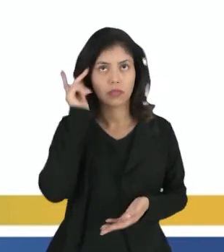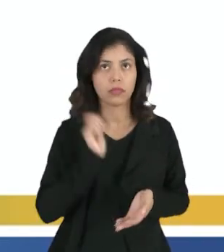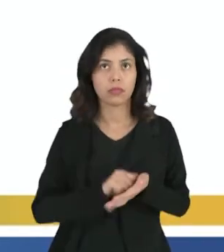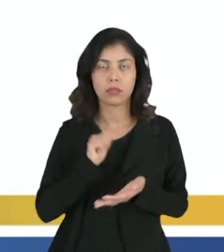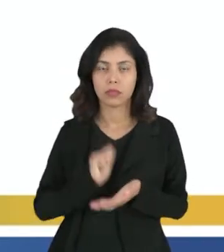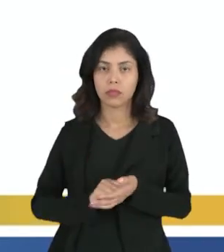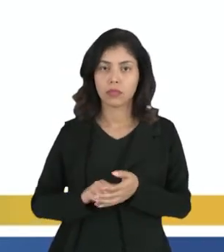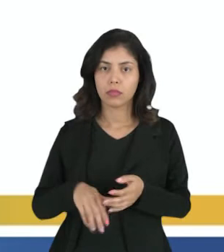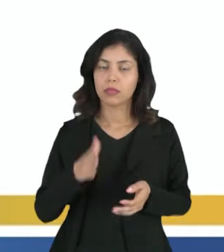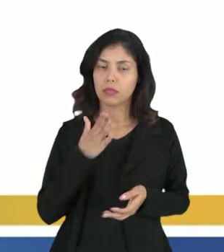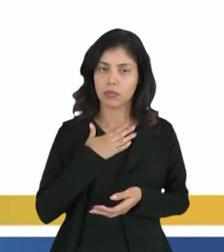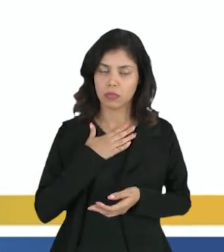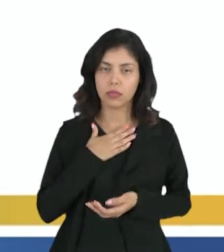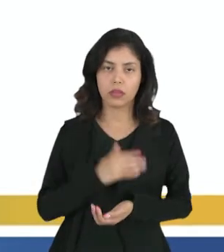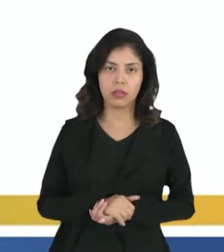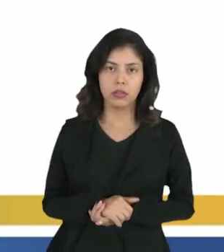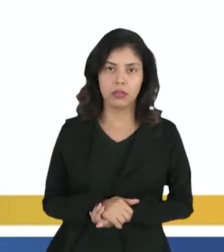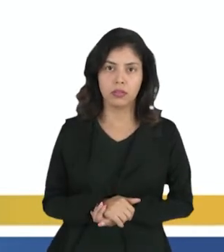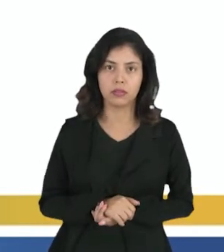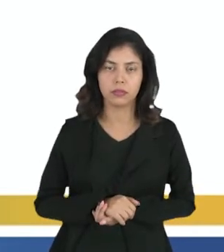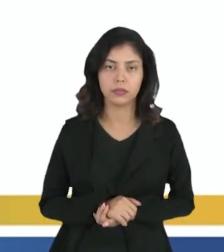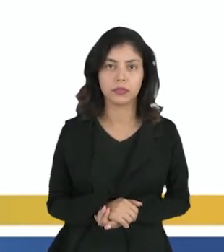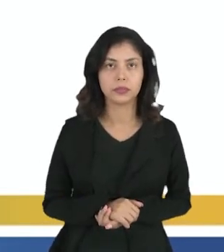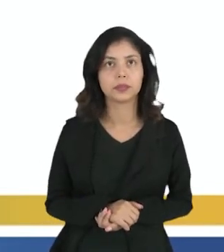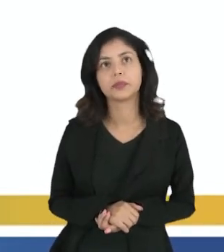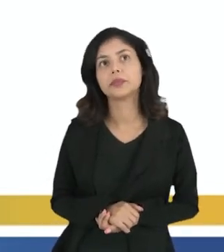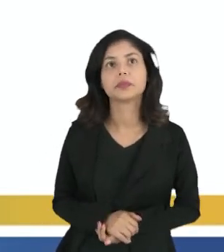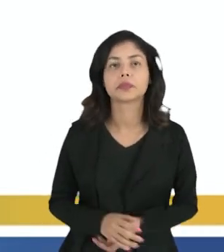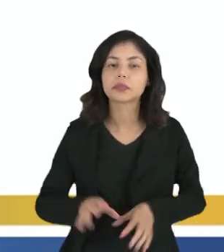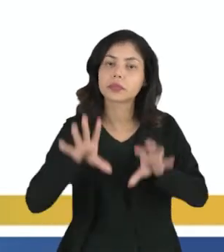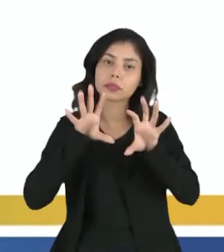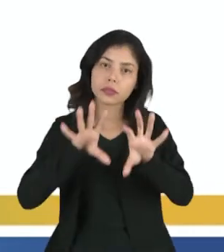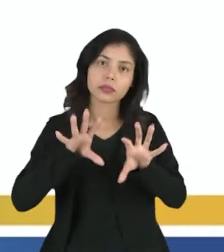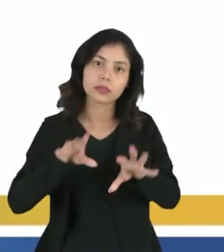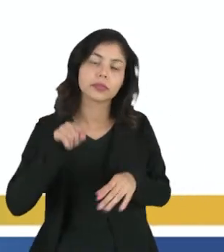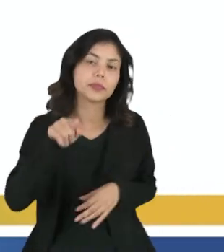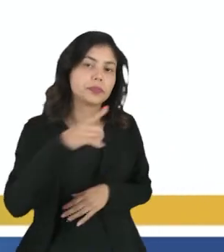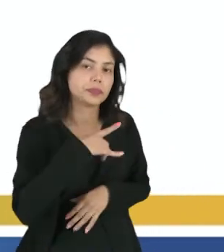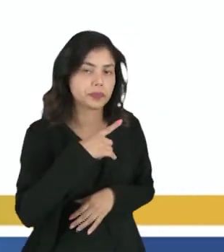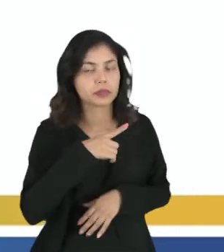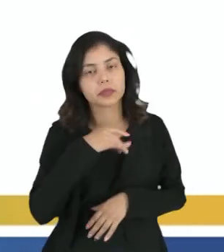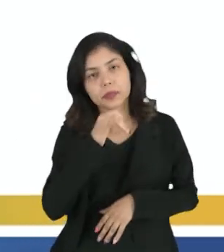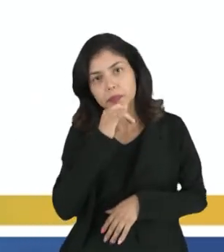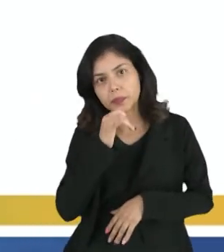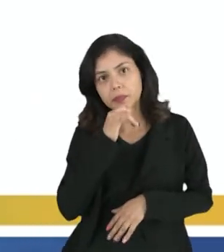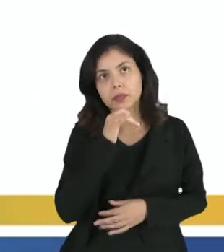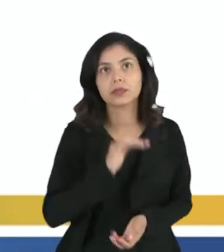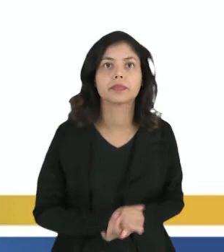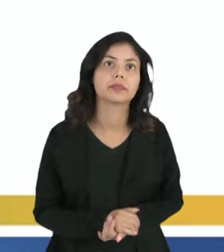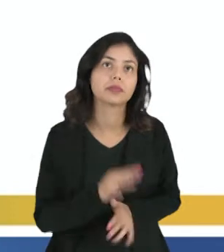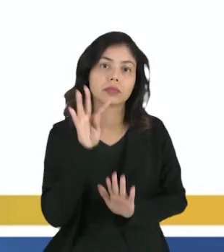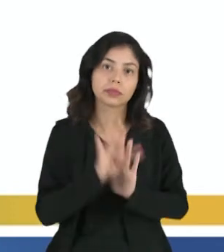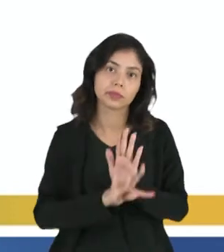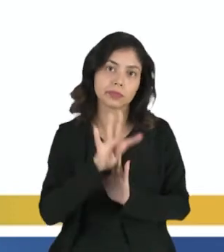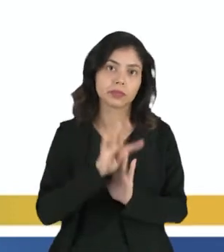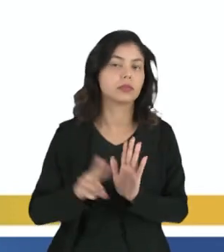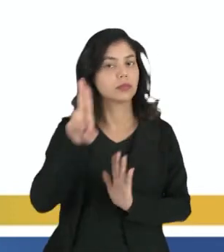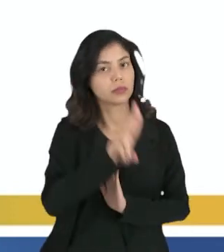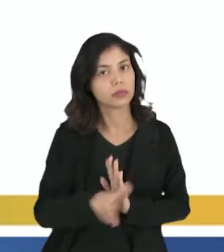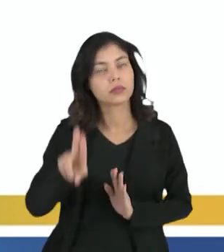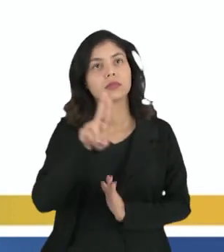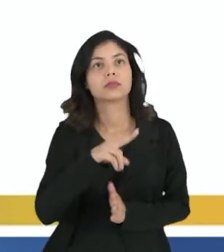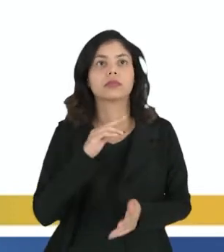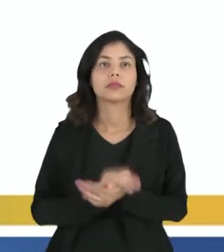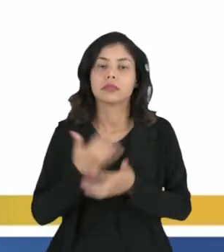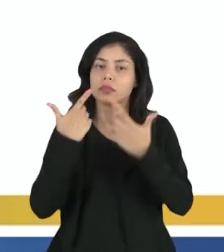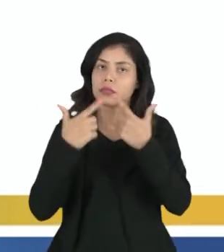que escreveram sobre mim. Então, aqui nós temos um exemplo de um texto que utiliza